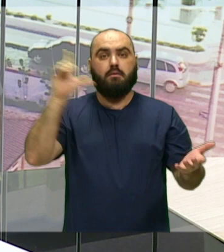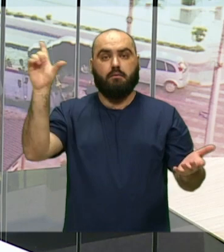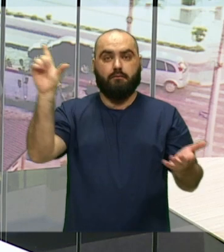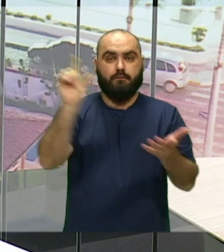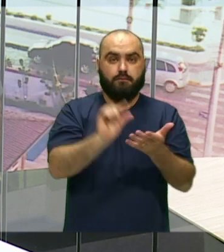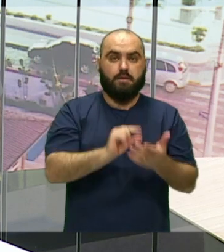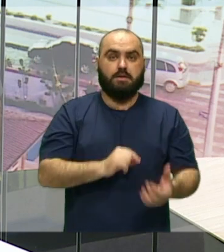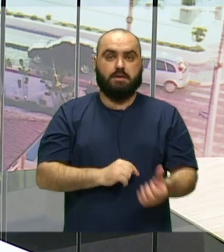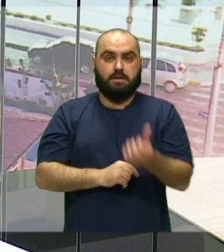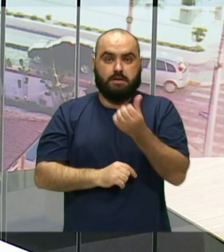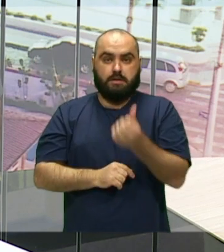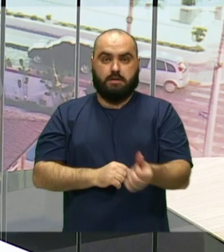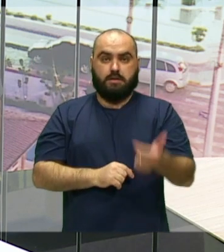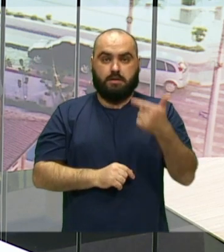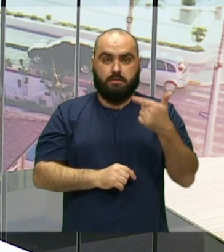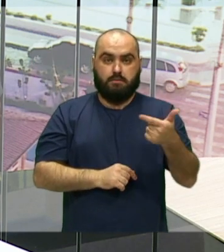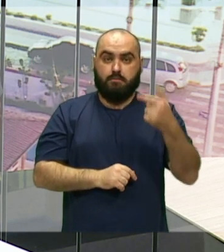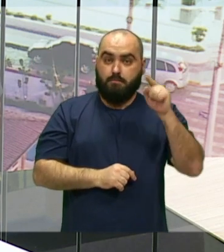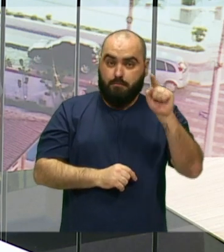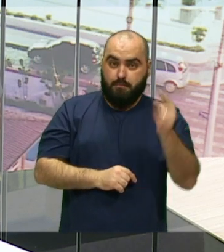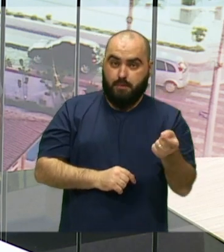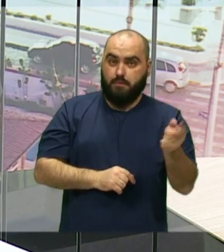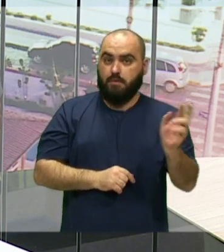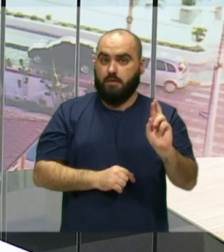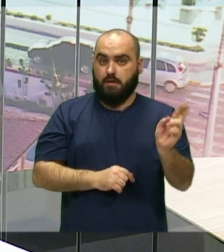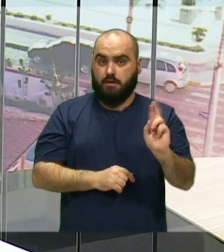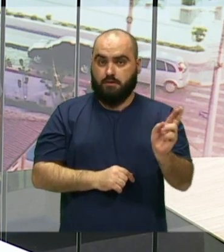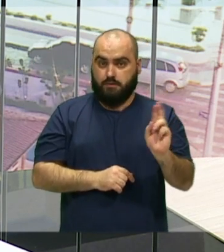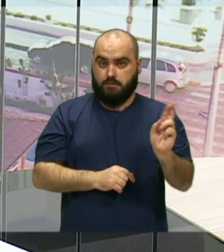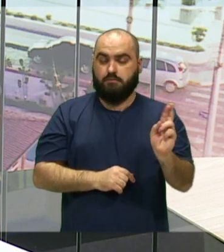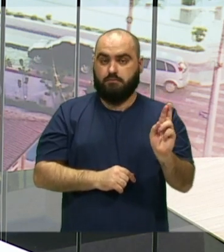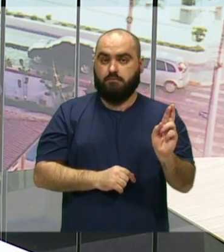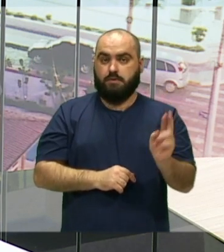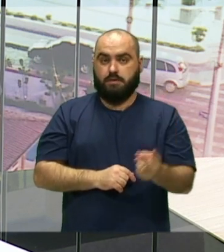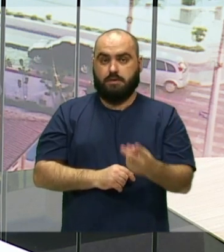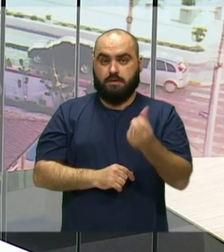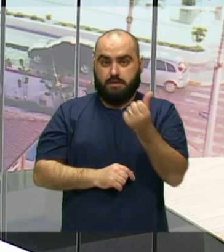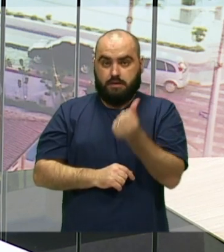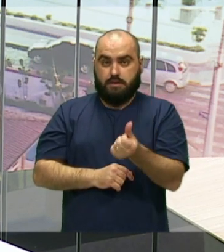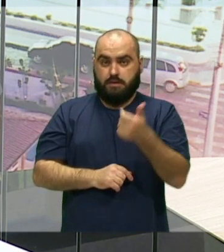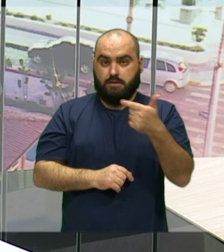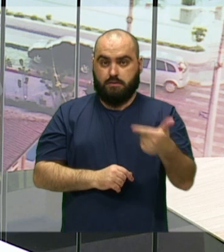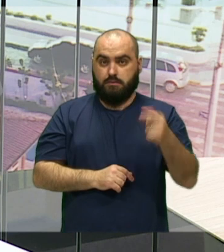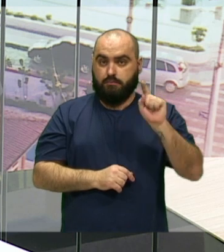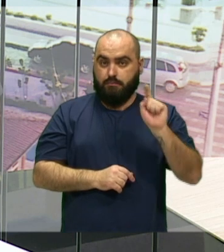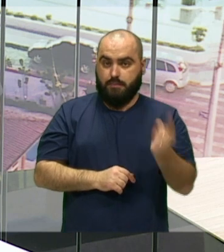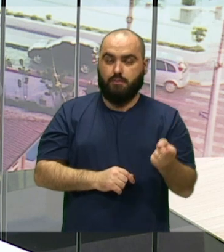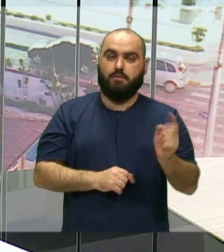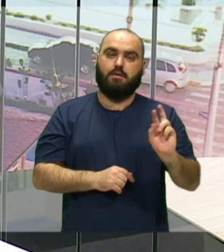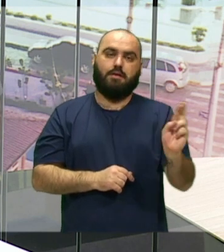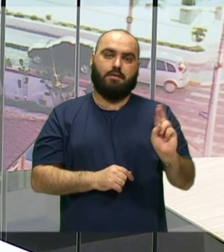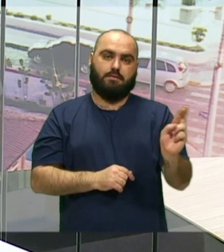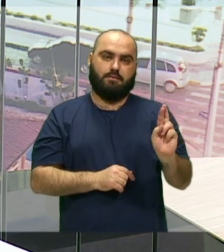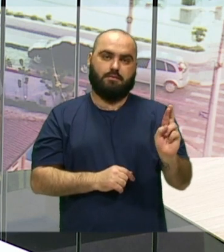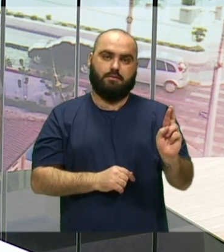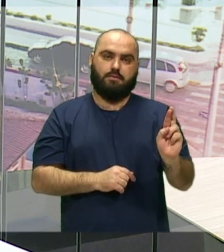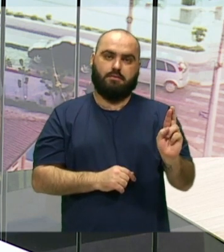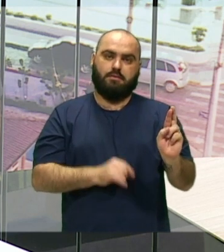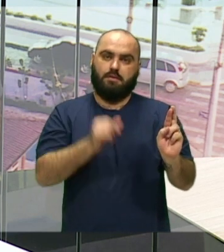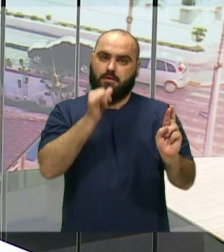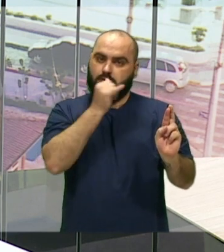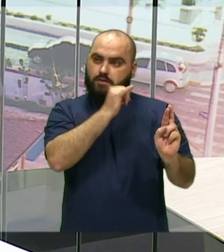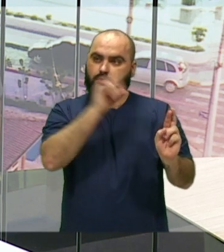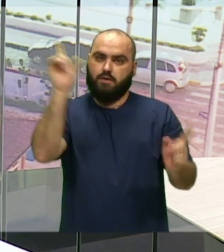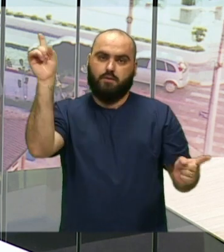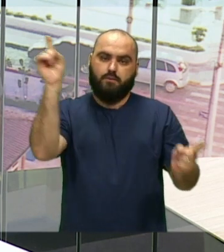R 62.000 nas contas de luz com o que a usina eh produz energia